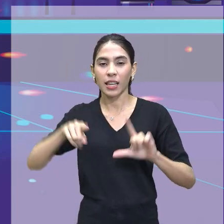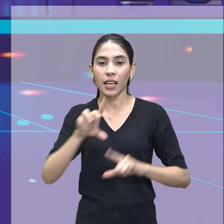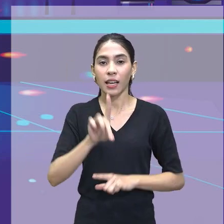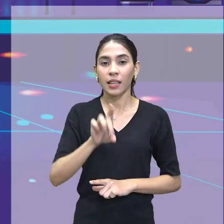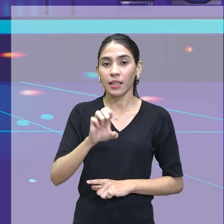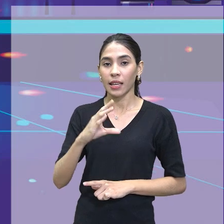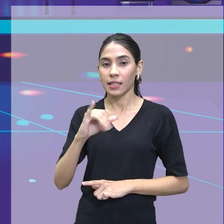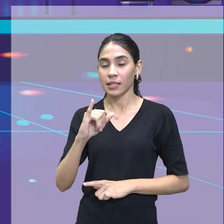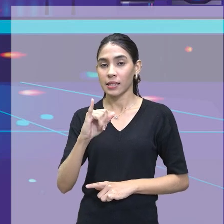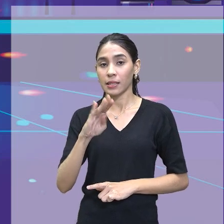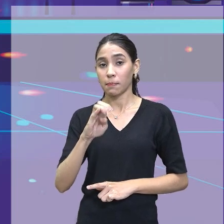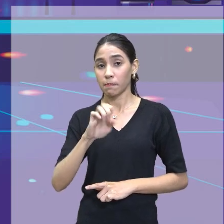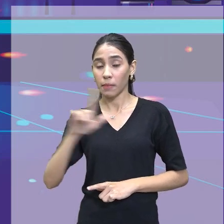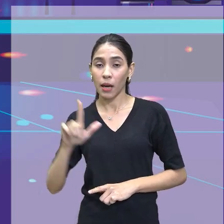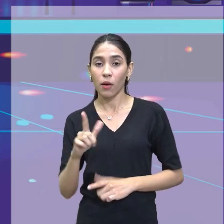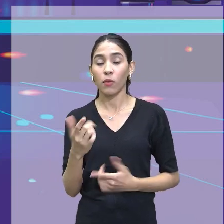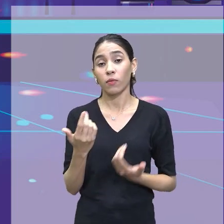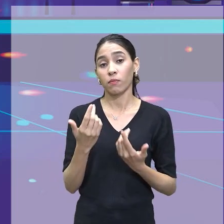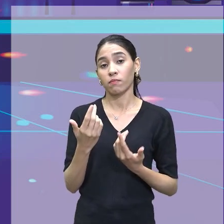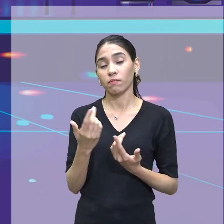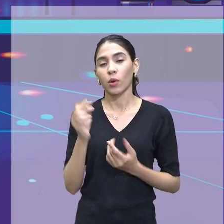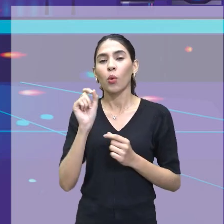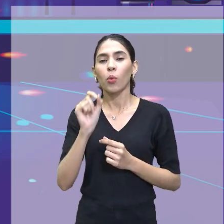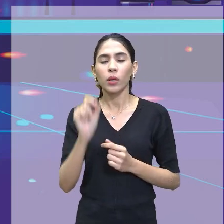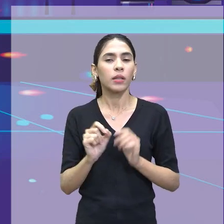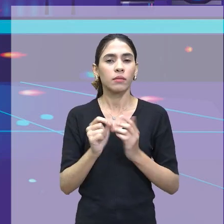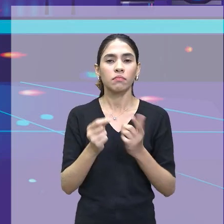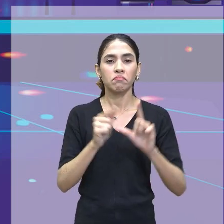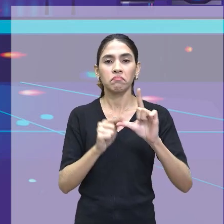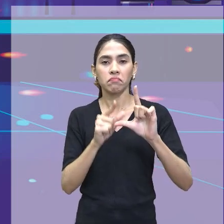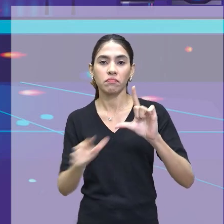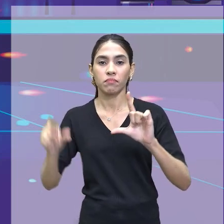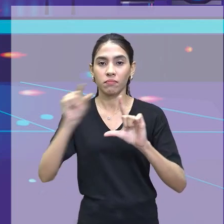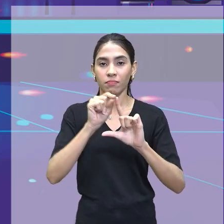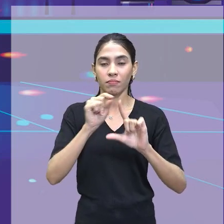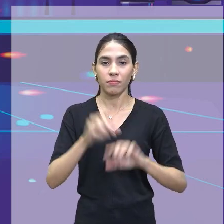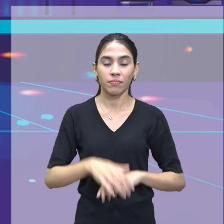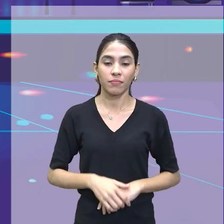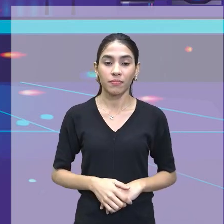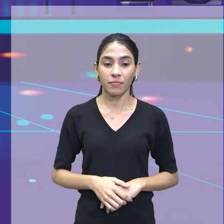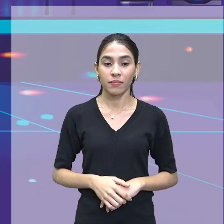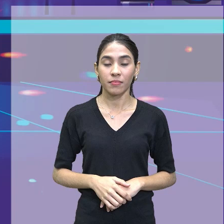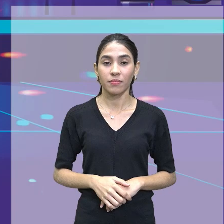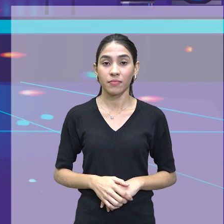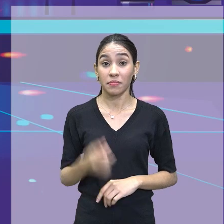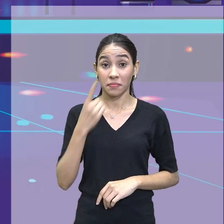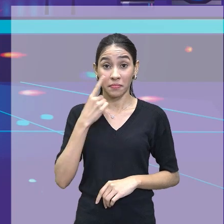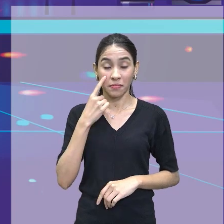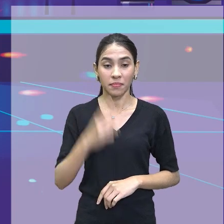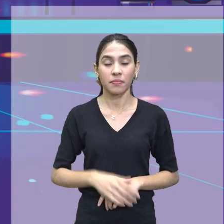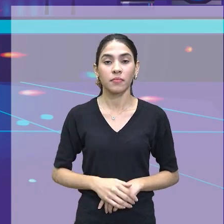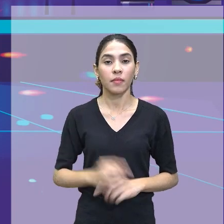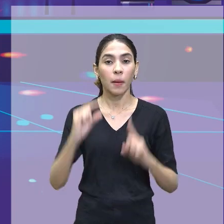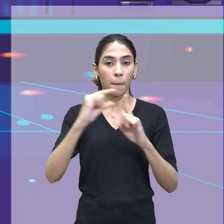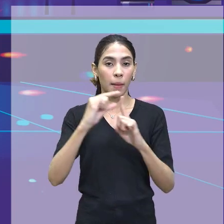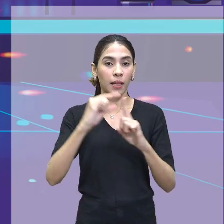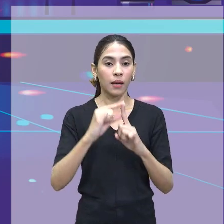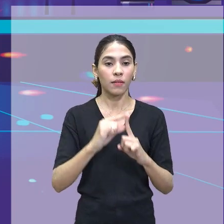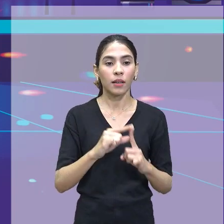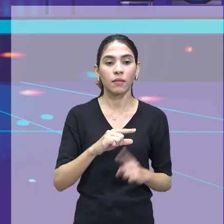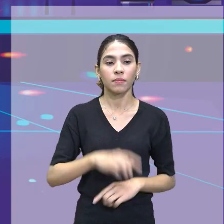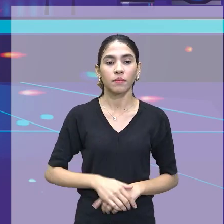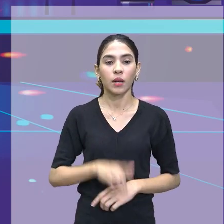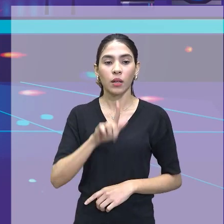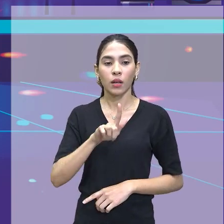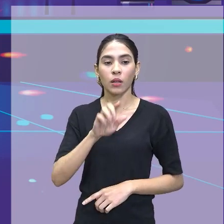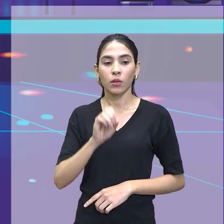usar então e lembrar aí o conceito que é um logaritmo. Vamos verificar então? Essa palavra, ela vem